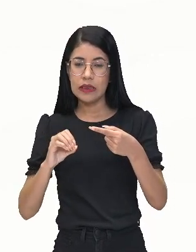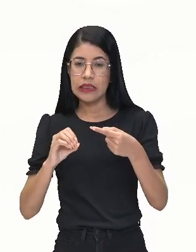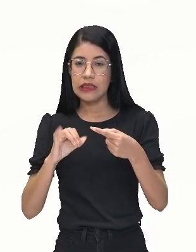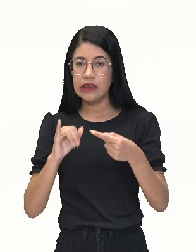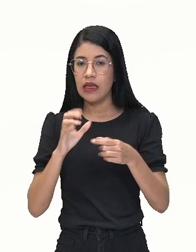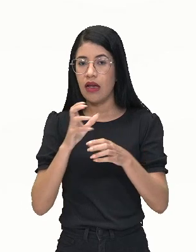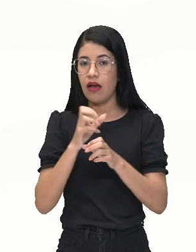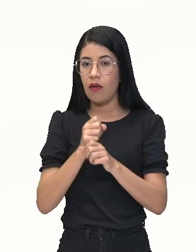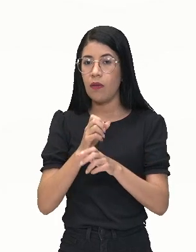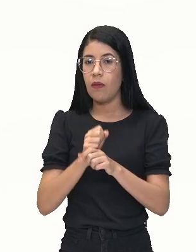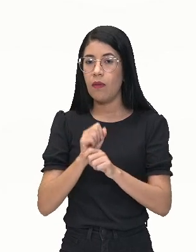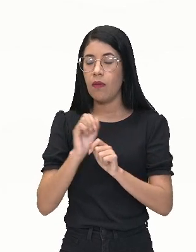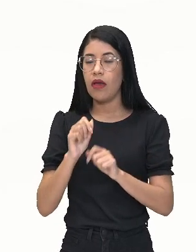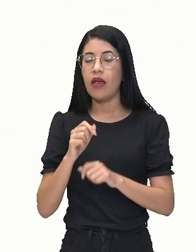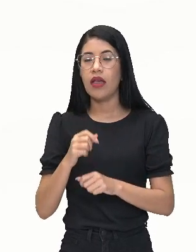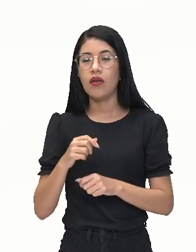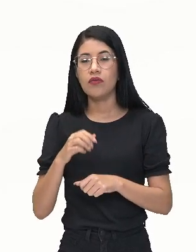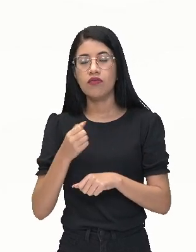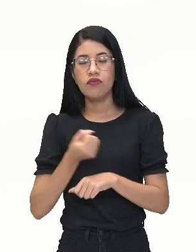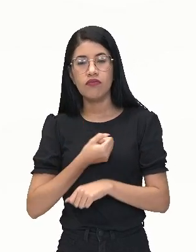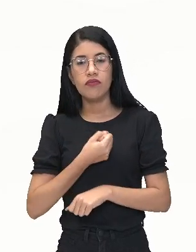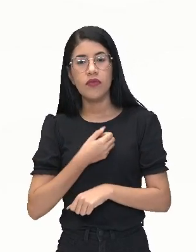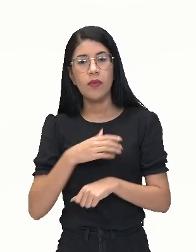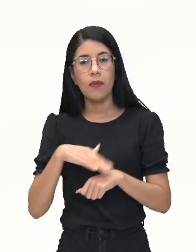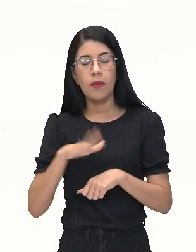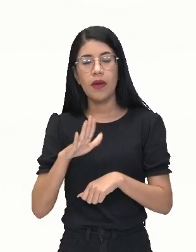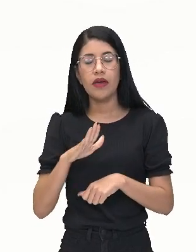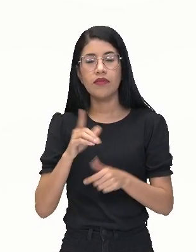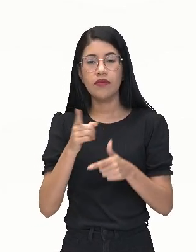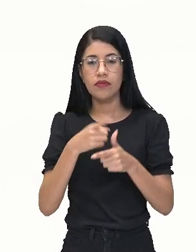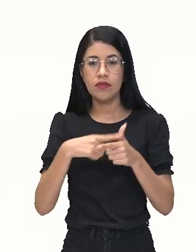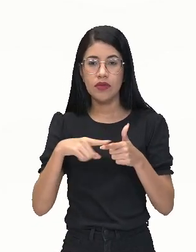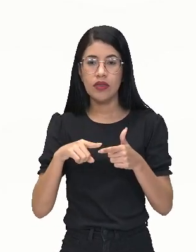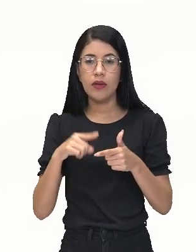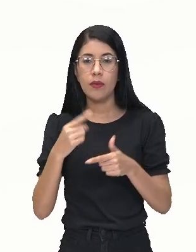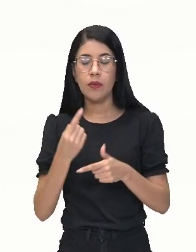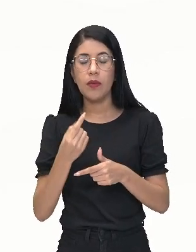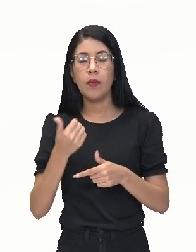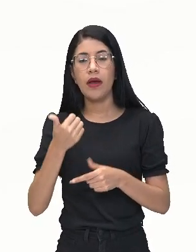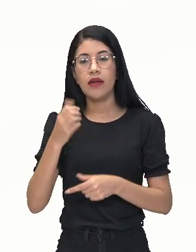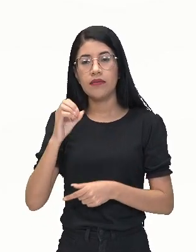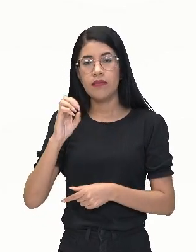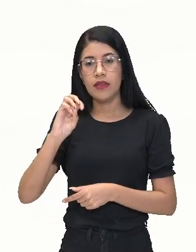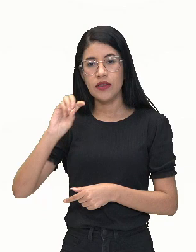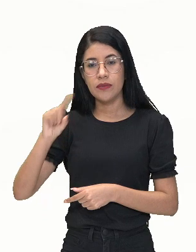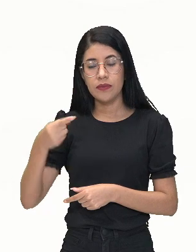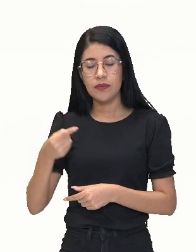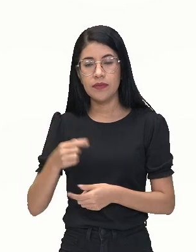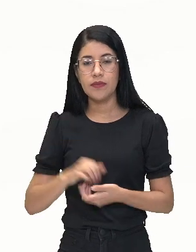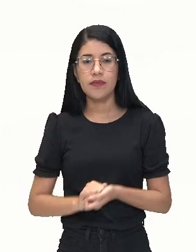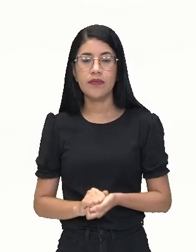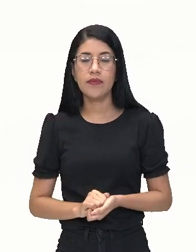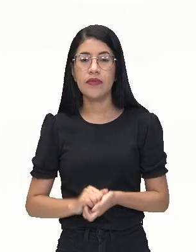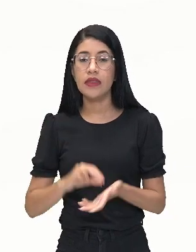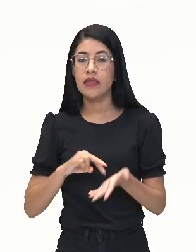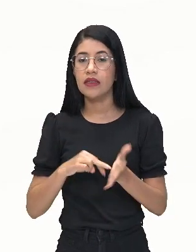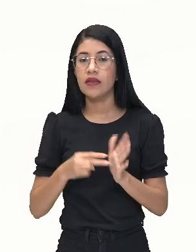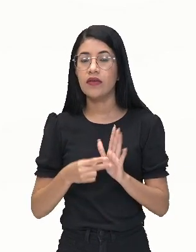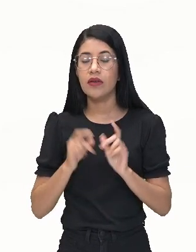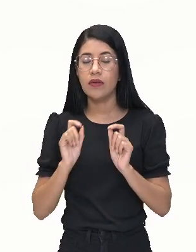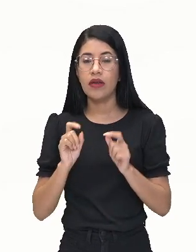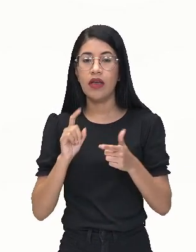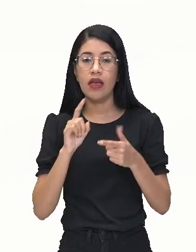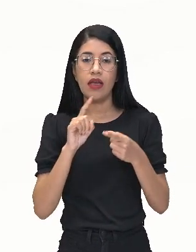calculada, com certeza dará um número maior que uma divisão de 1 para 10.000. Portanto, a primeira escala